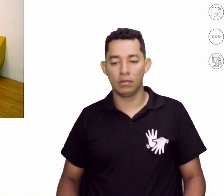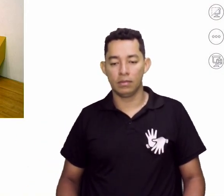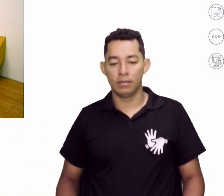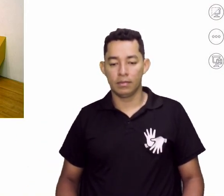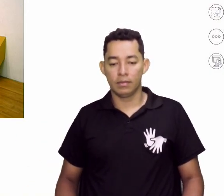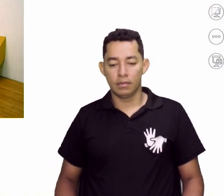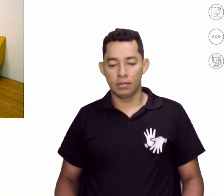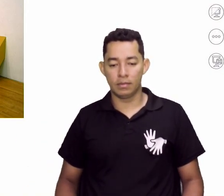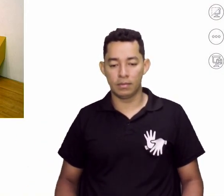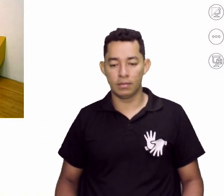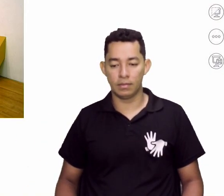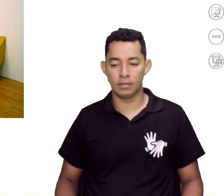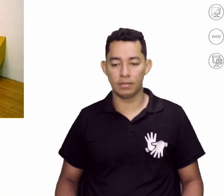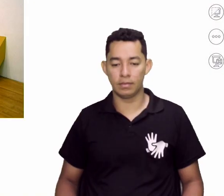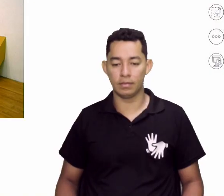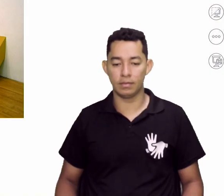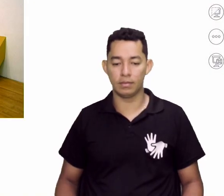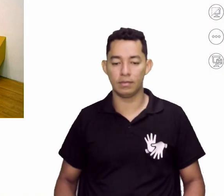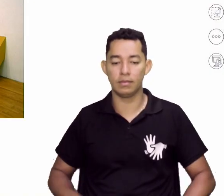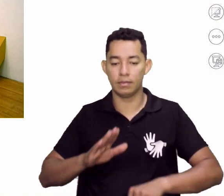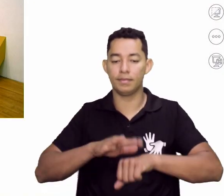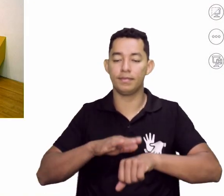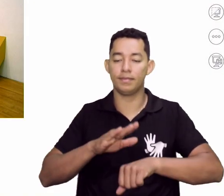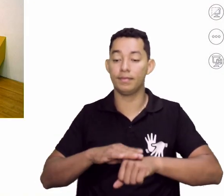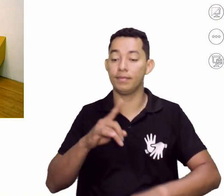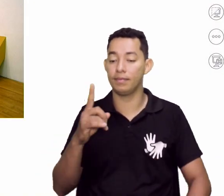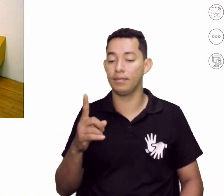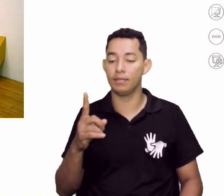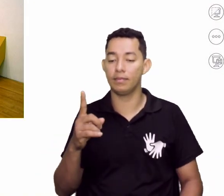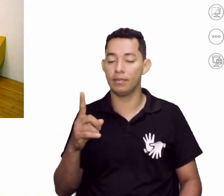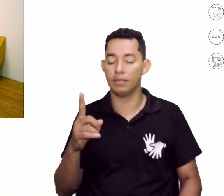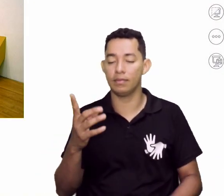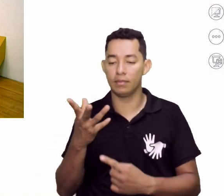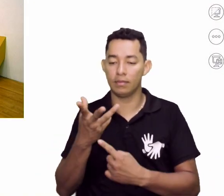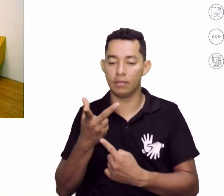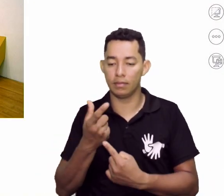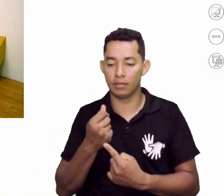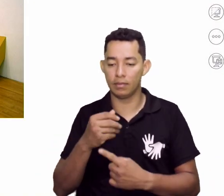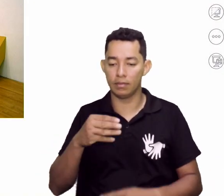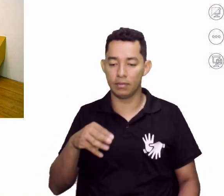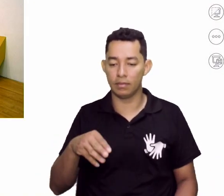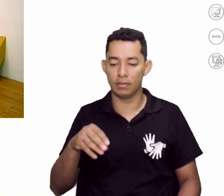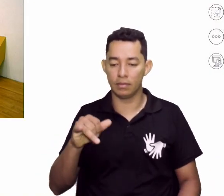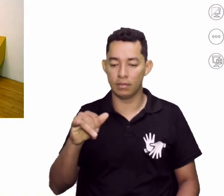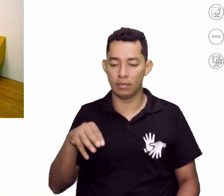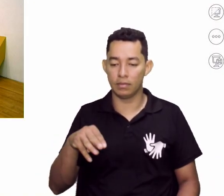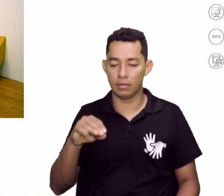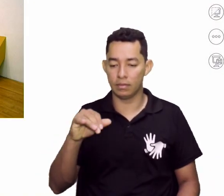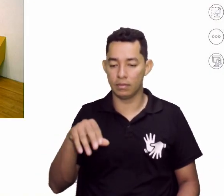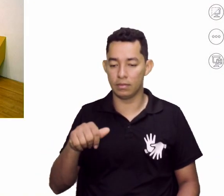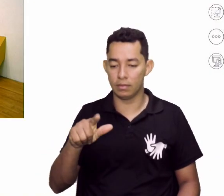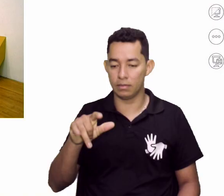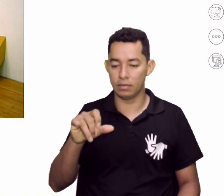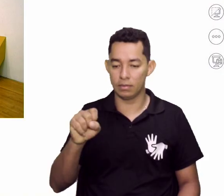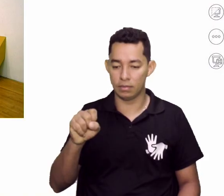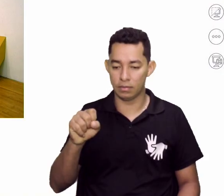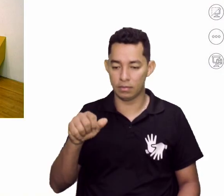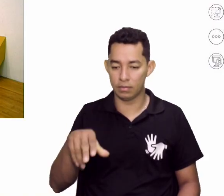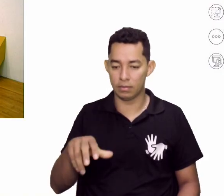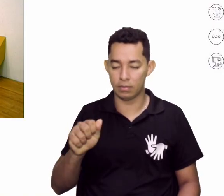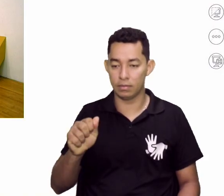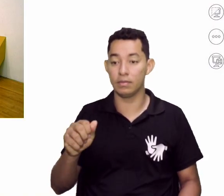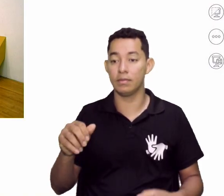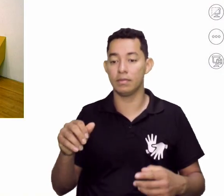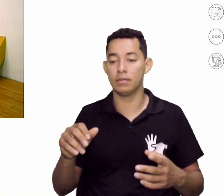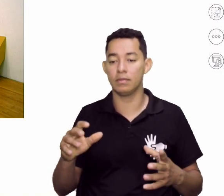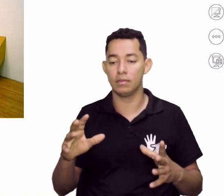E aí, mais uma da arte minimalista, da arte contemporânea do nosso tempo. Então